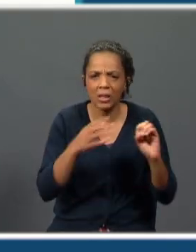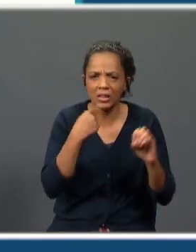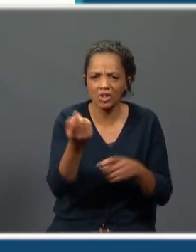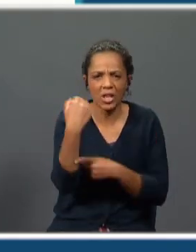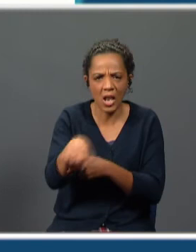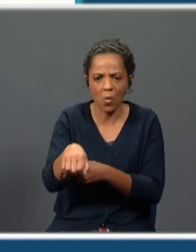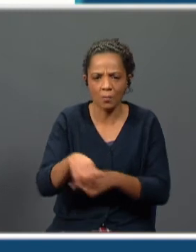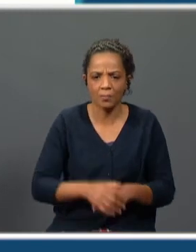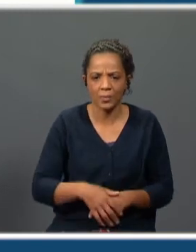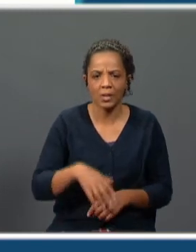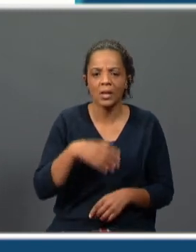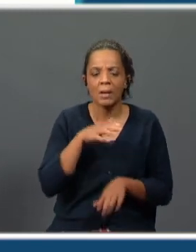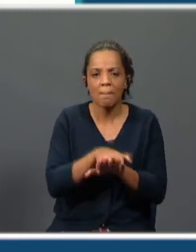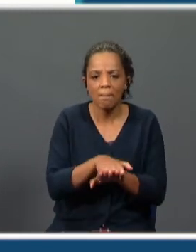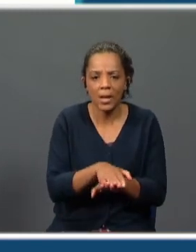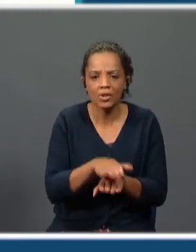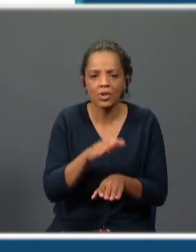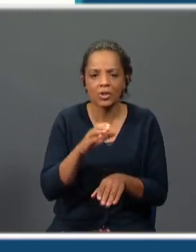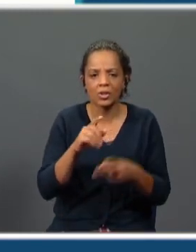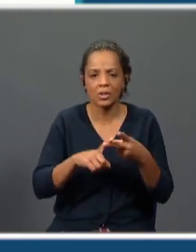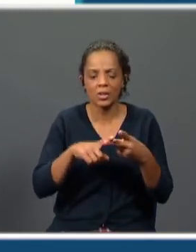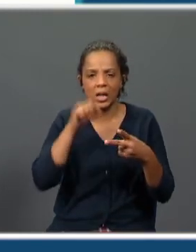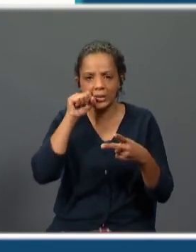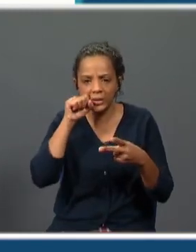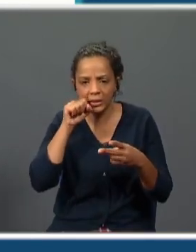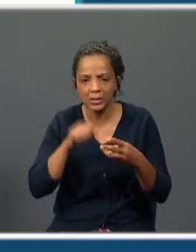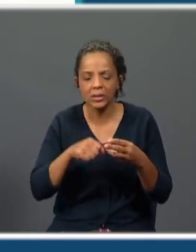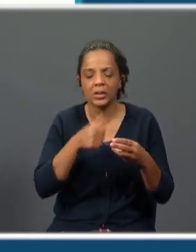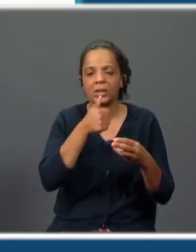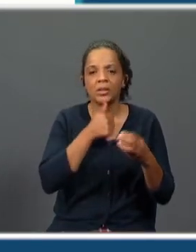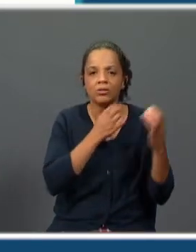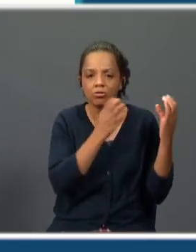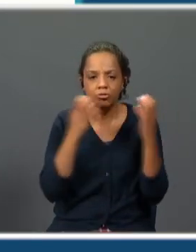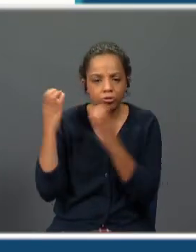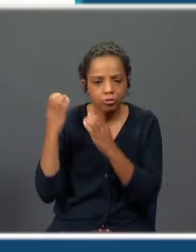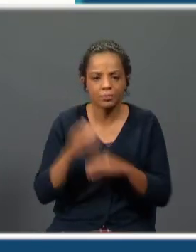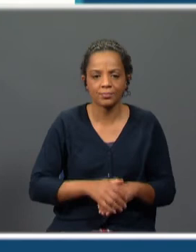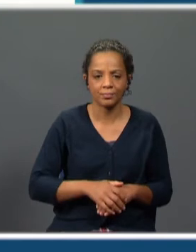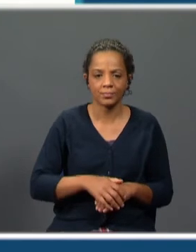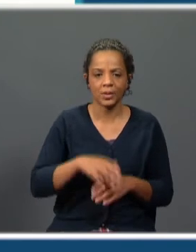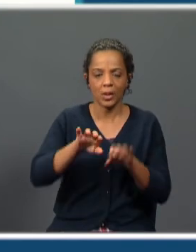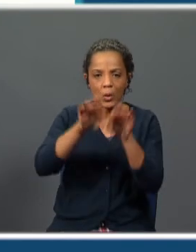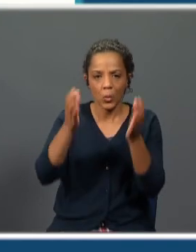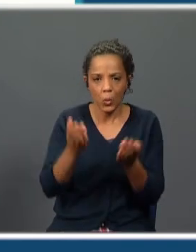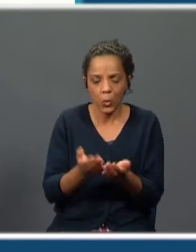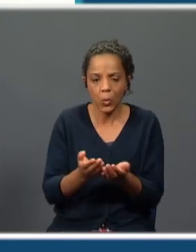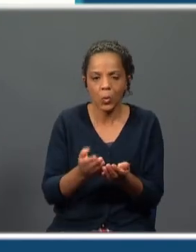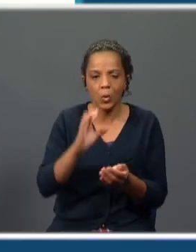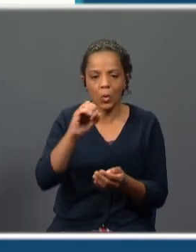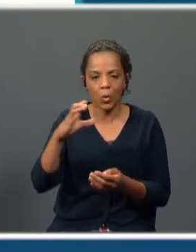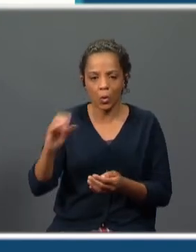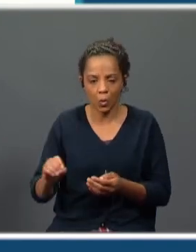não. Carapau, cenoura, melancia, coco e courgette não podem faltar à hora da